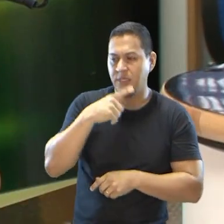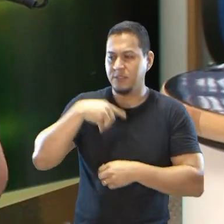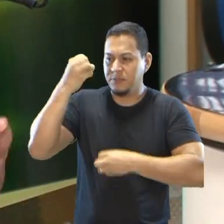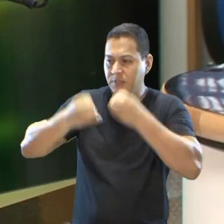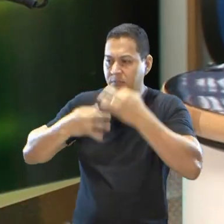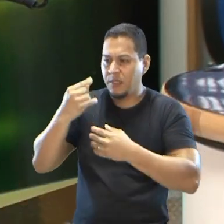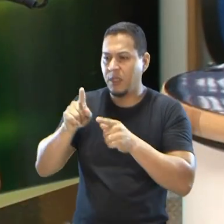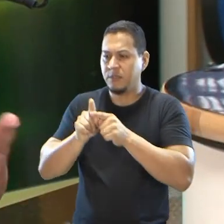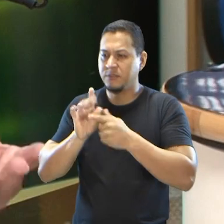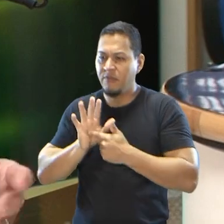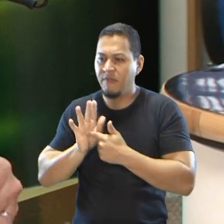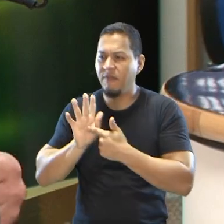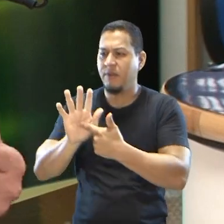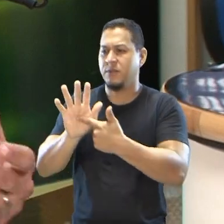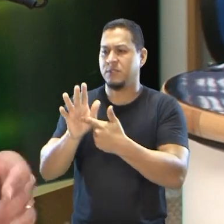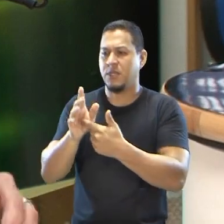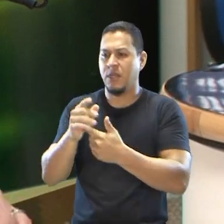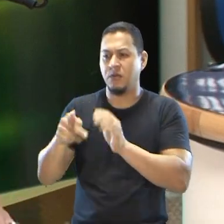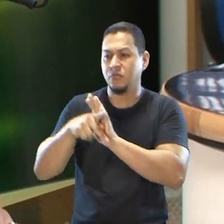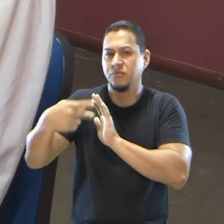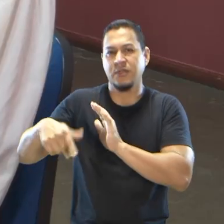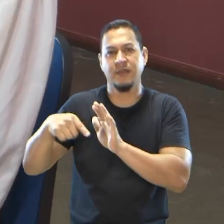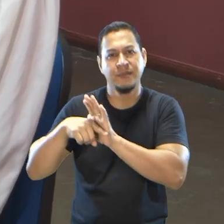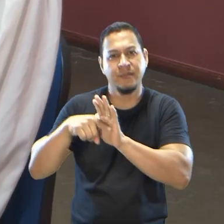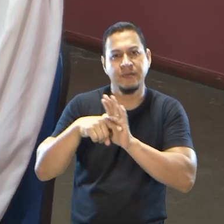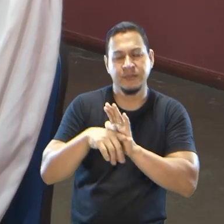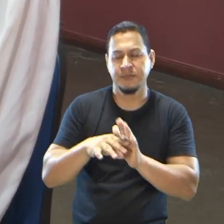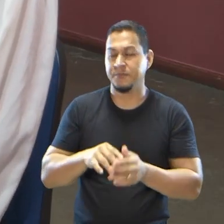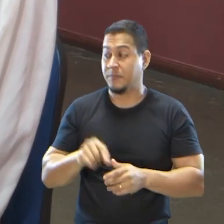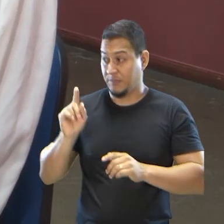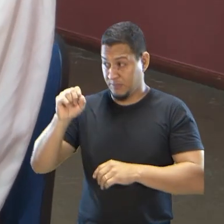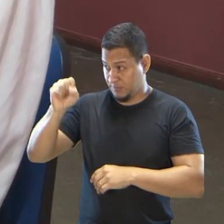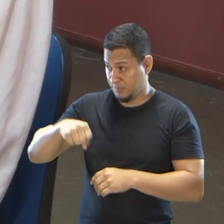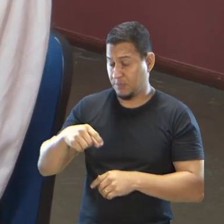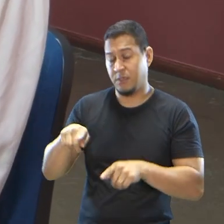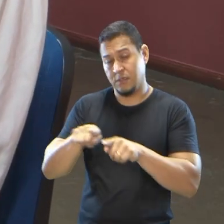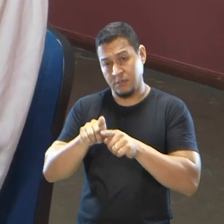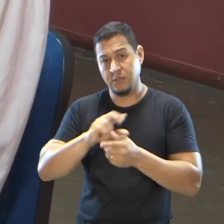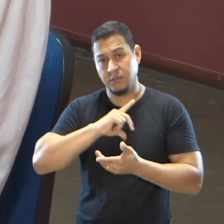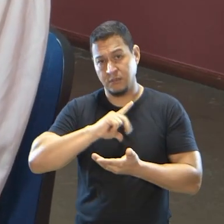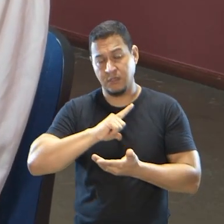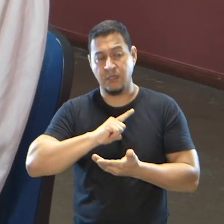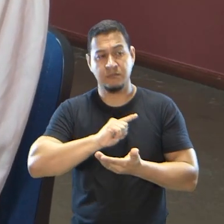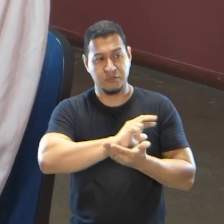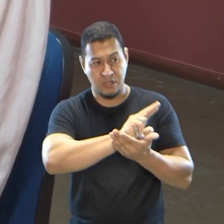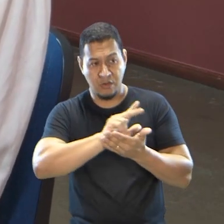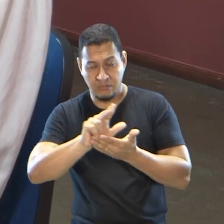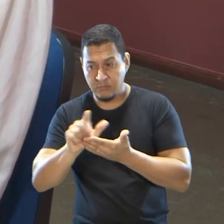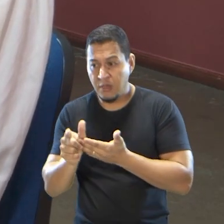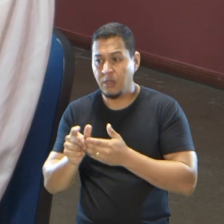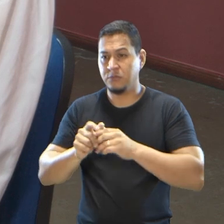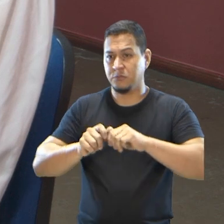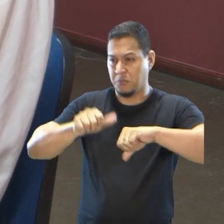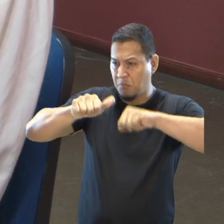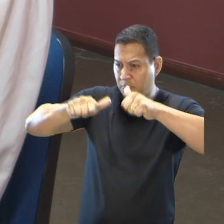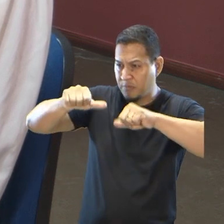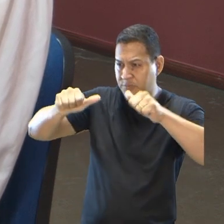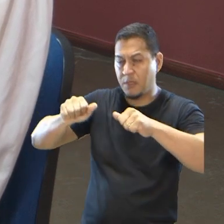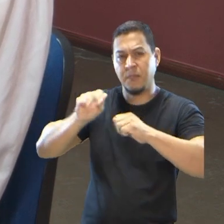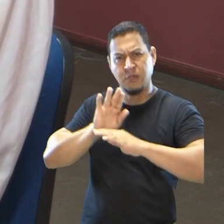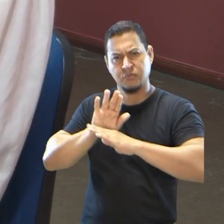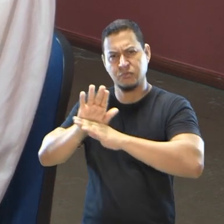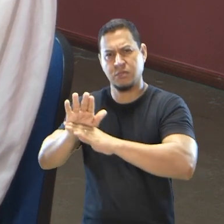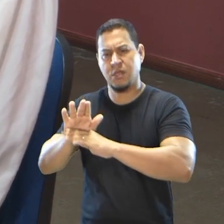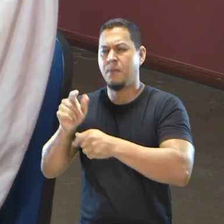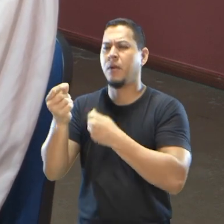né? De explicar, de falar em público sobre o seu trabalho. E durante as apresentações, teremos avaliadores para colaborar com